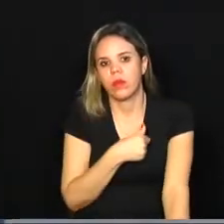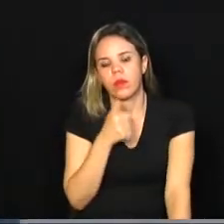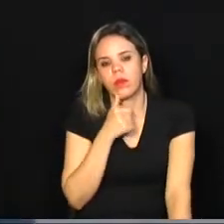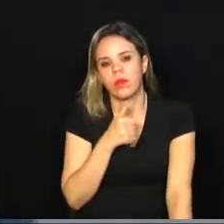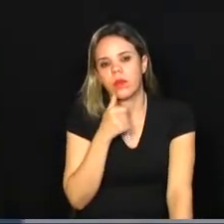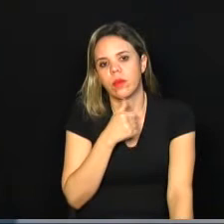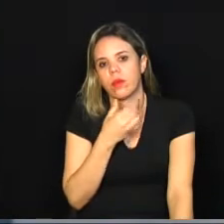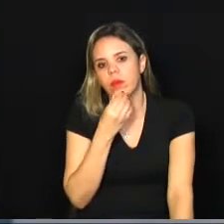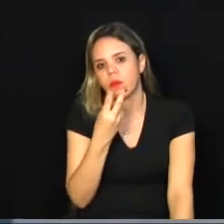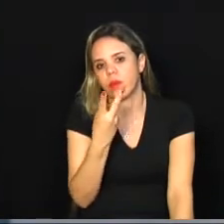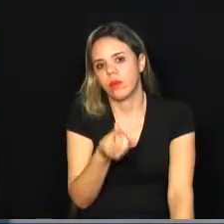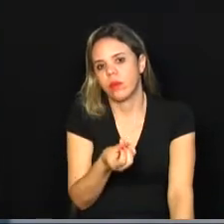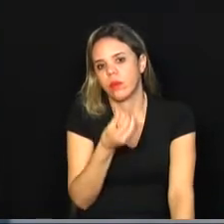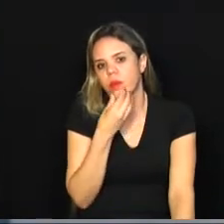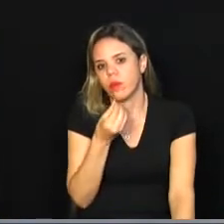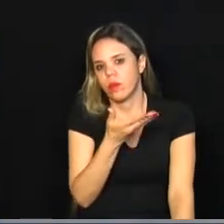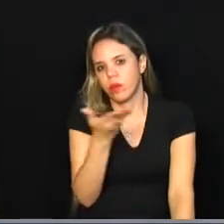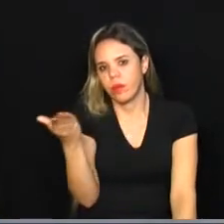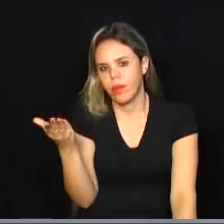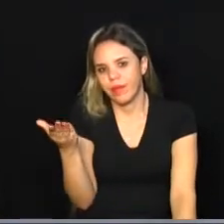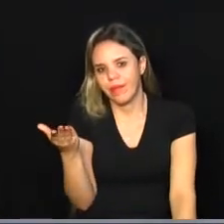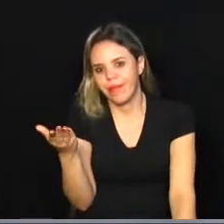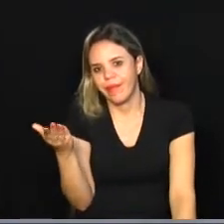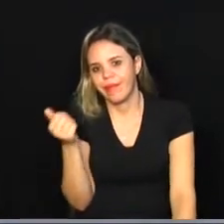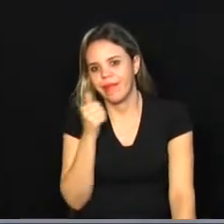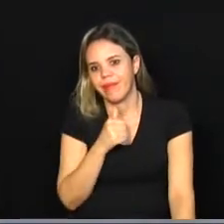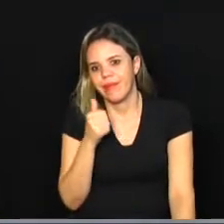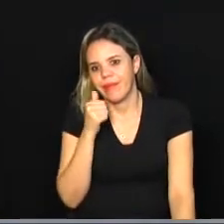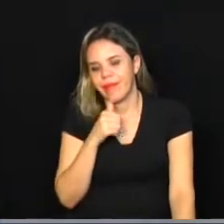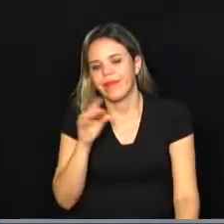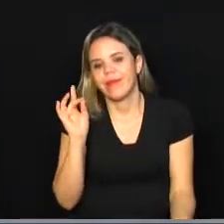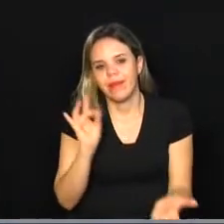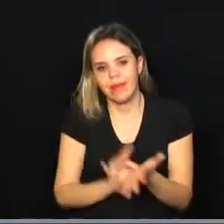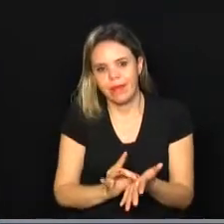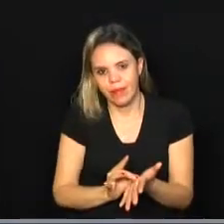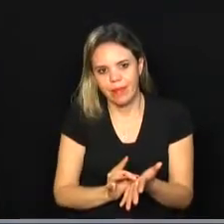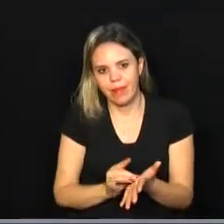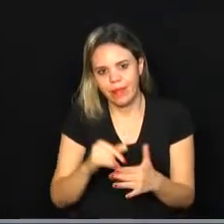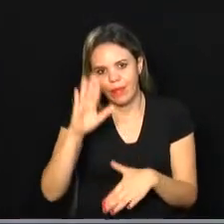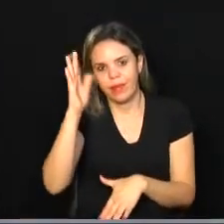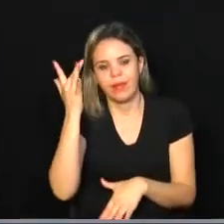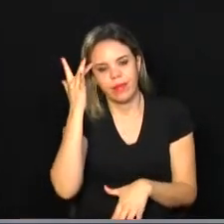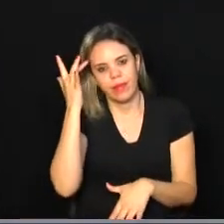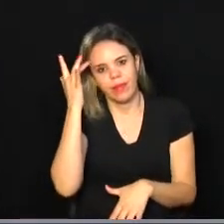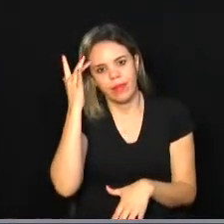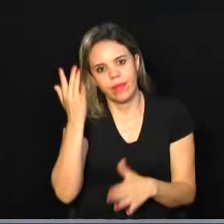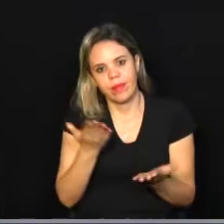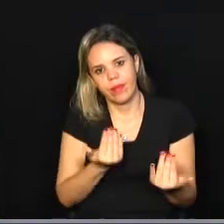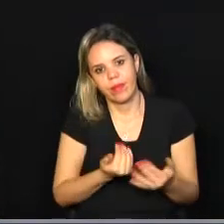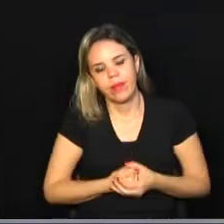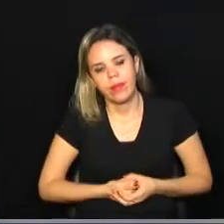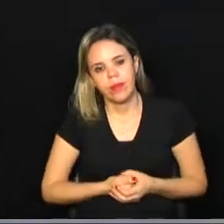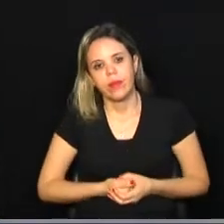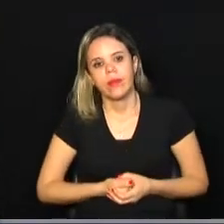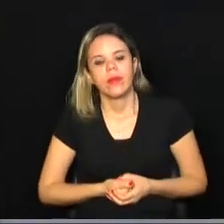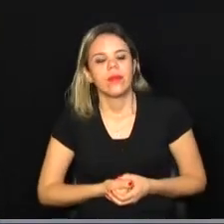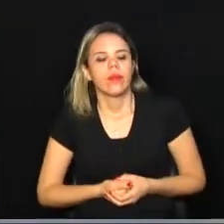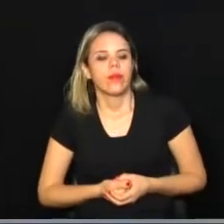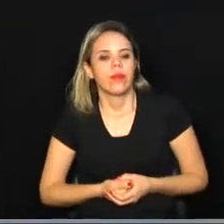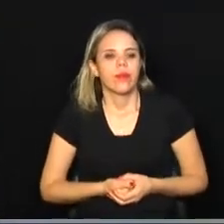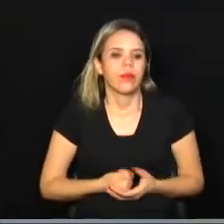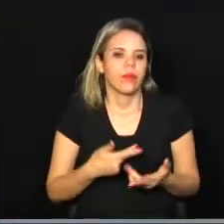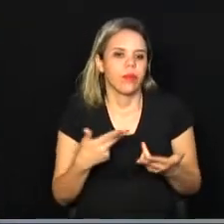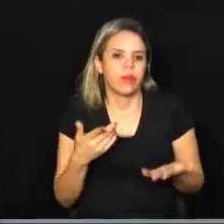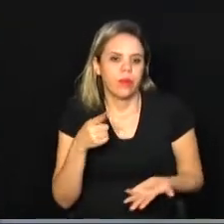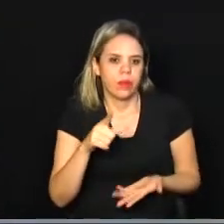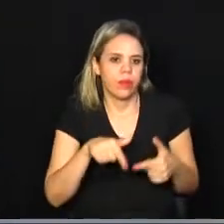e 26 anos vocês homens. Então, a mulher, ela realmente fica madura mais cedo. E aí, uma coisa é